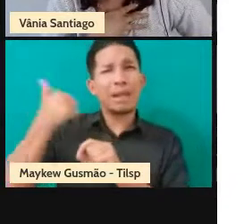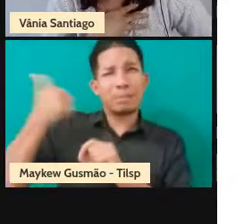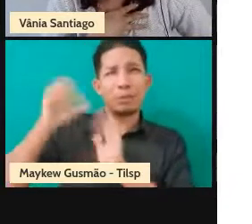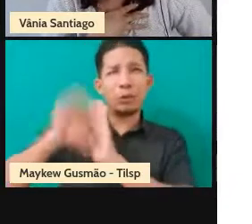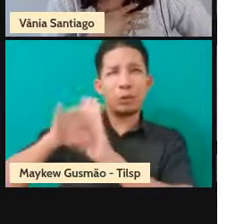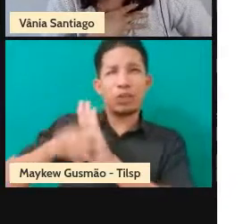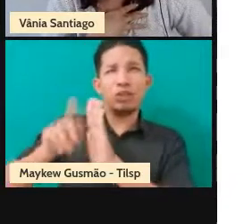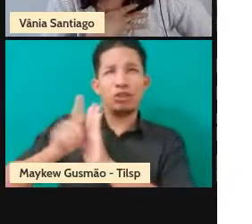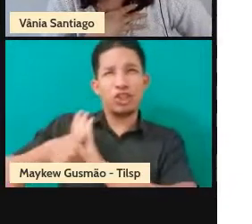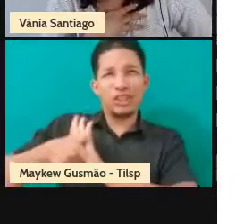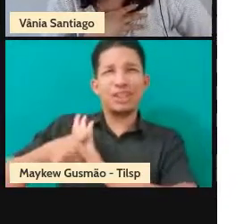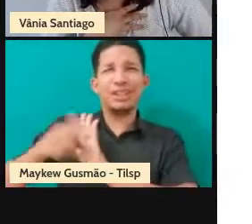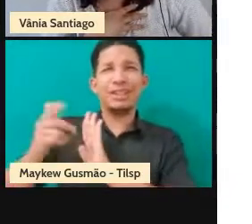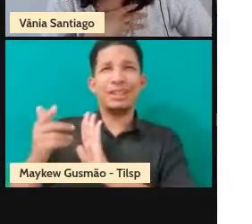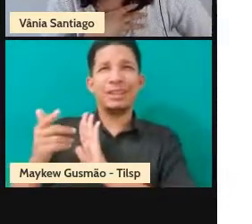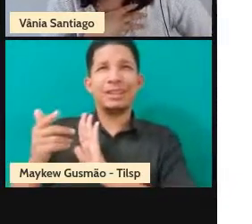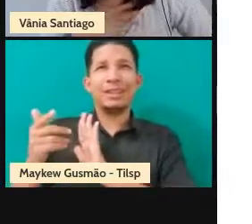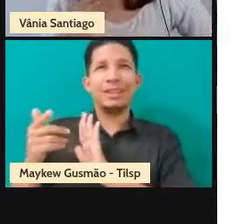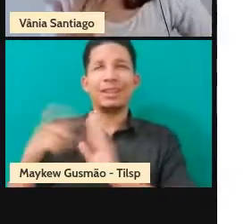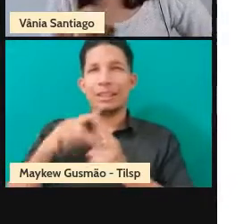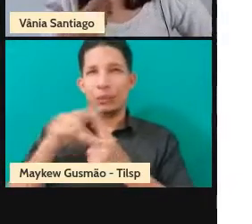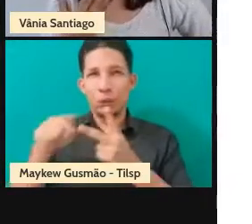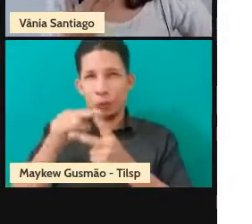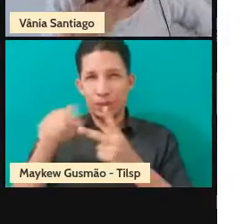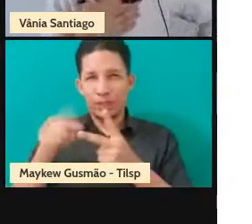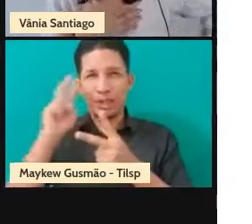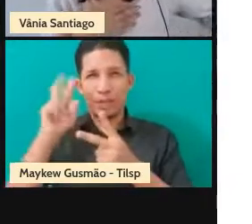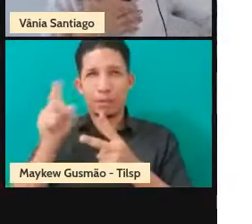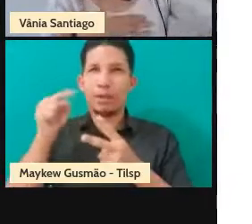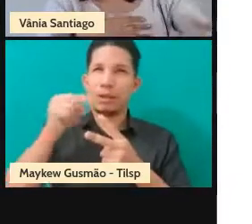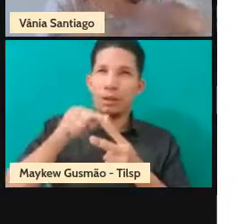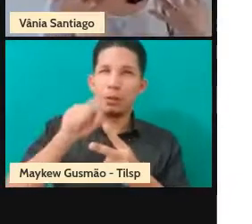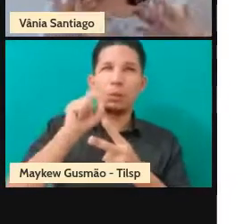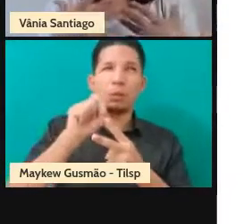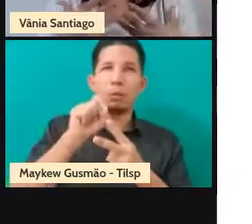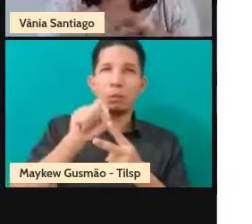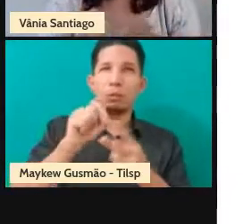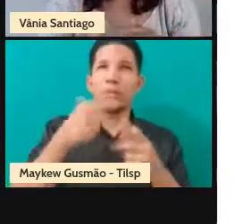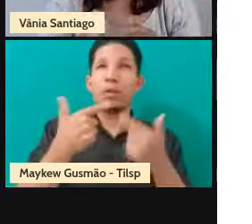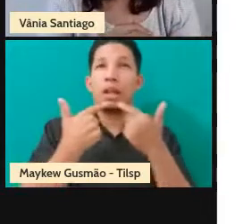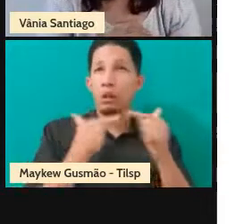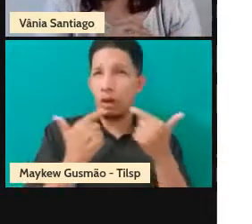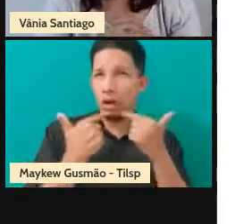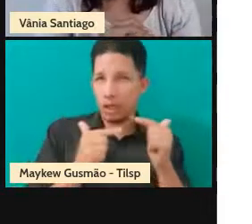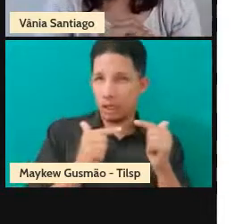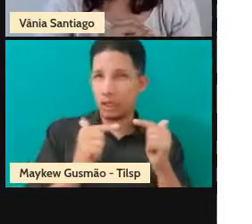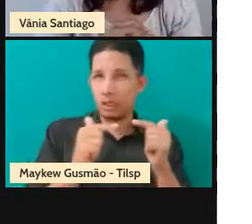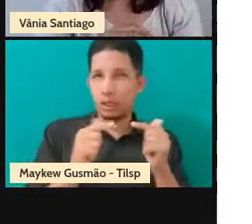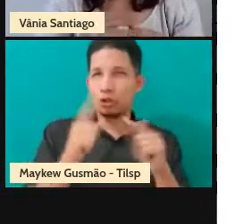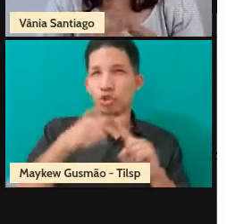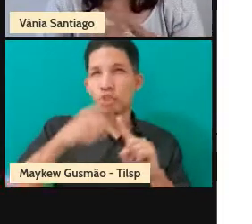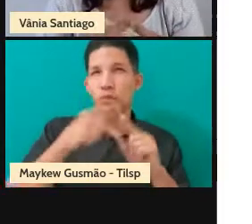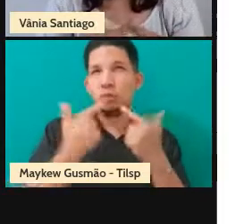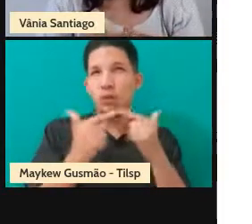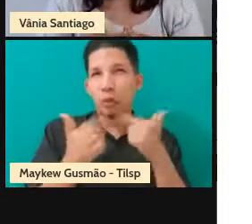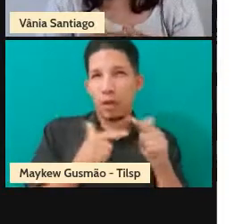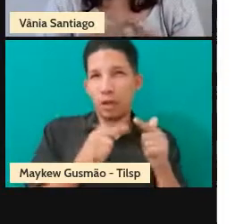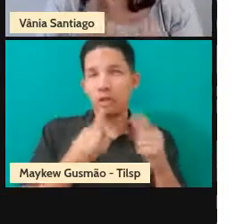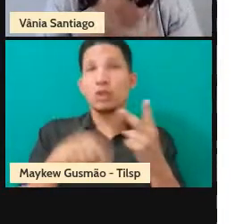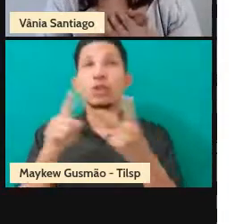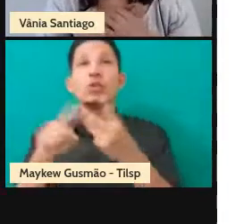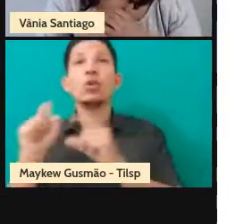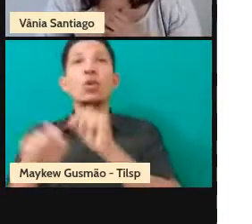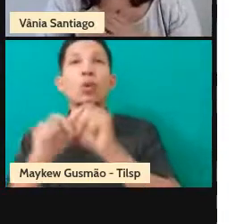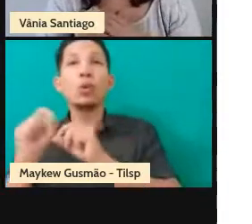que a gente vê sempre dois polos. Um é a linguagem, né, o tipo de linguagem, e o segundo